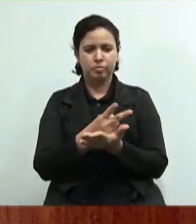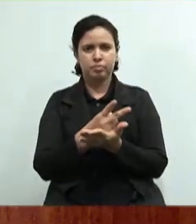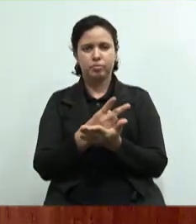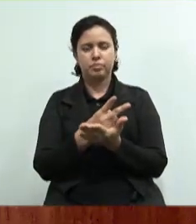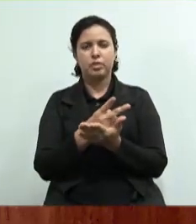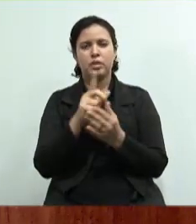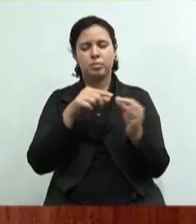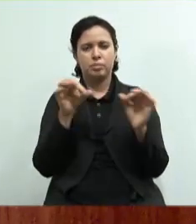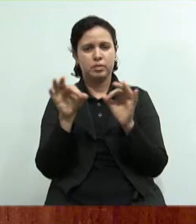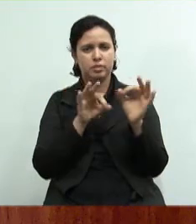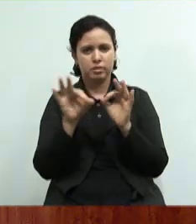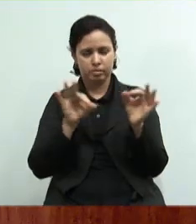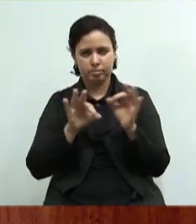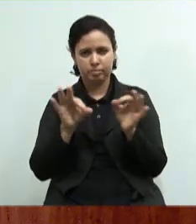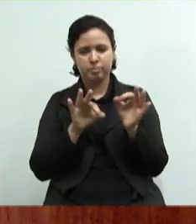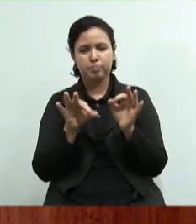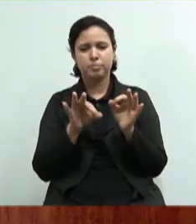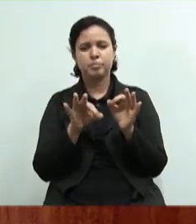para